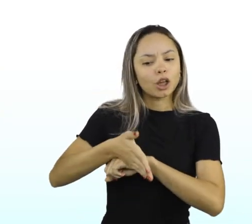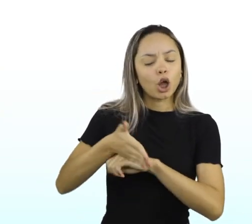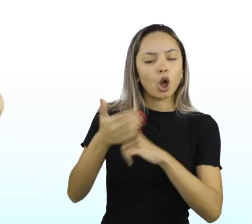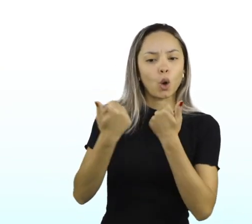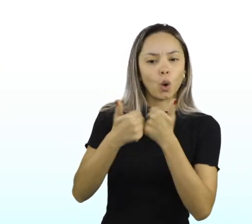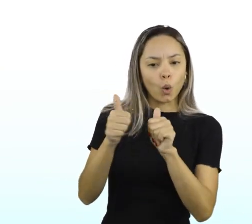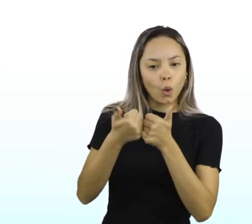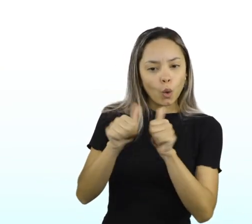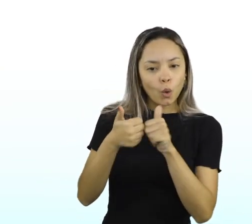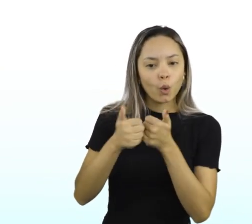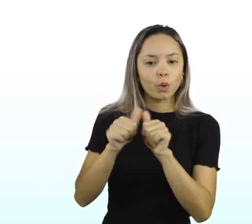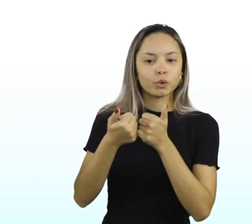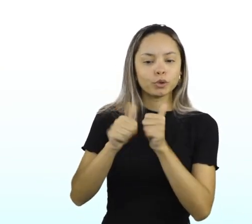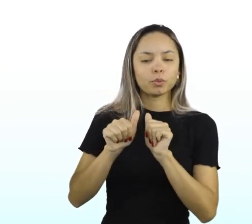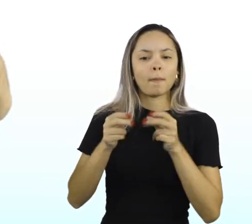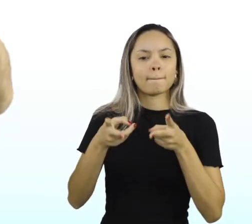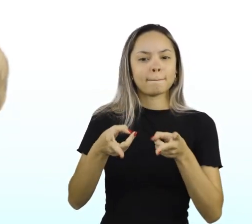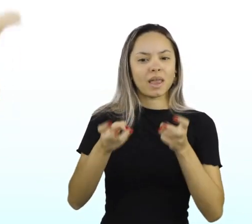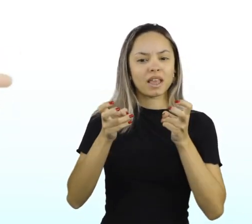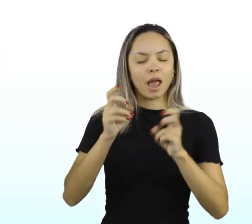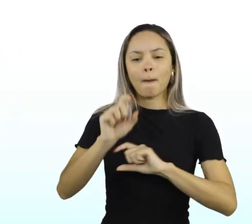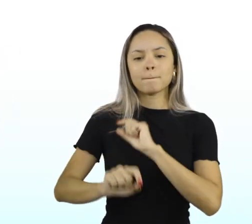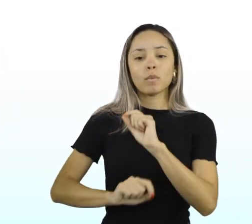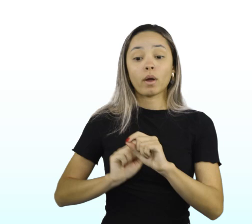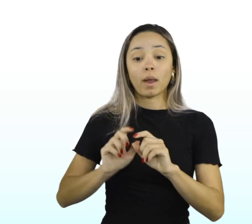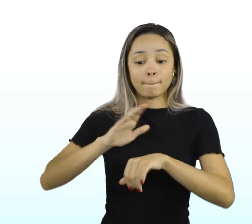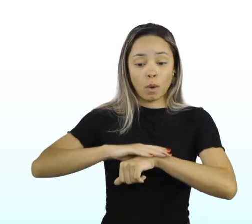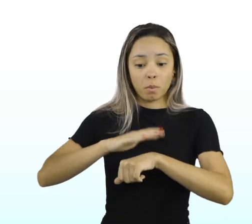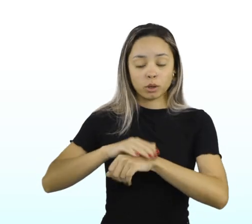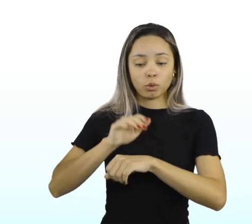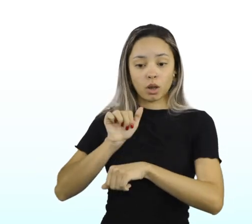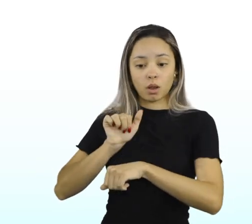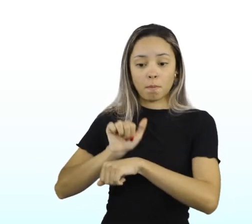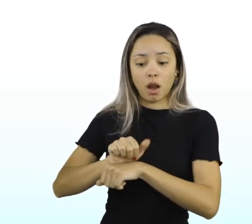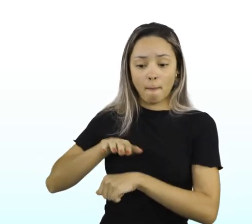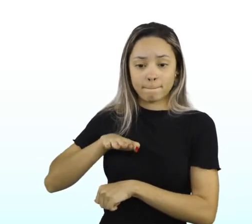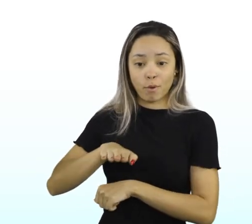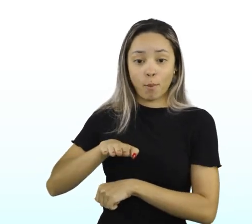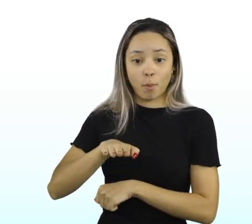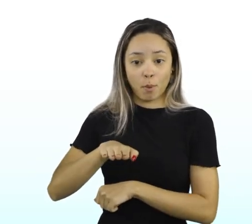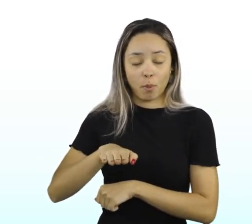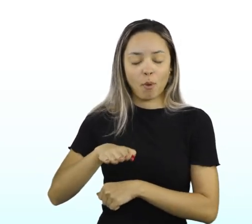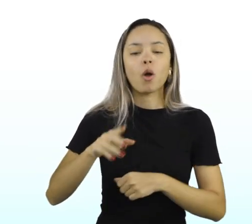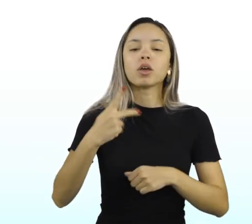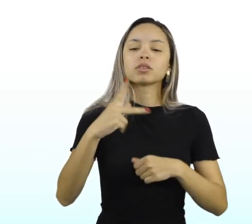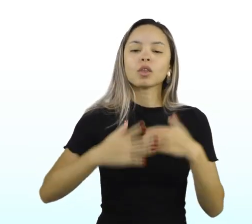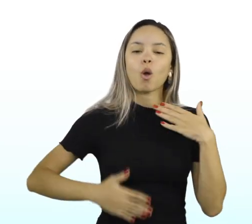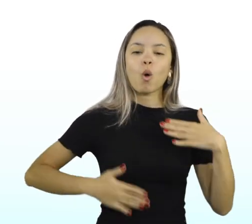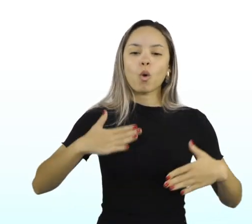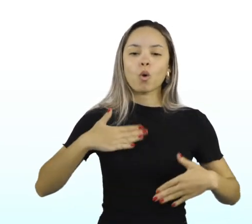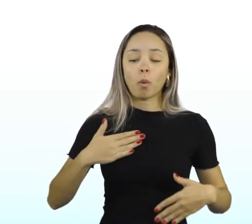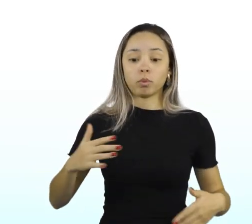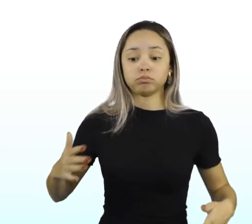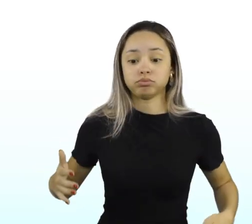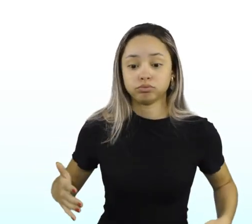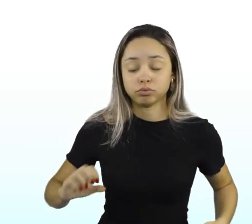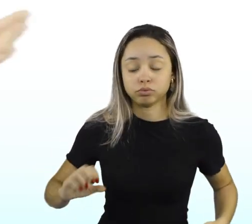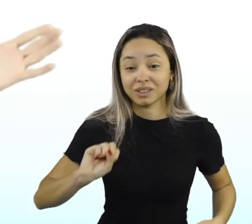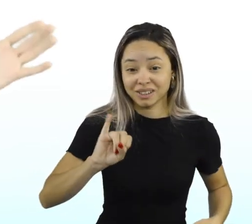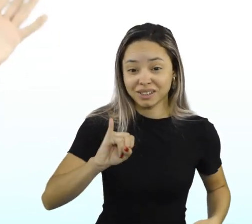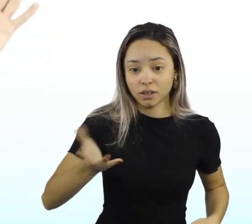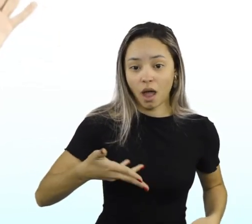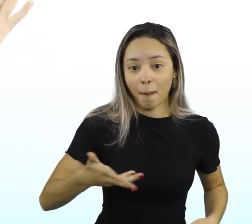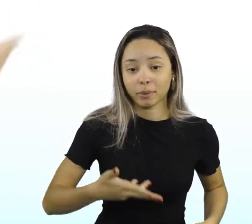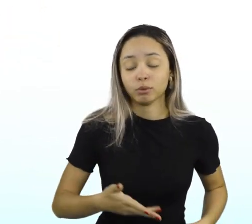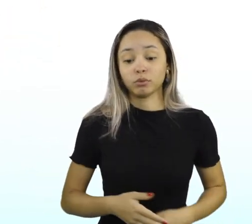freado, e você já deve ter tido seu corpo sendo projetado para frente quando o ônibus freia, ou projetado para trás quando ele acelera. É ou não